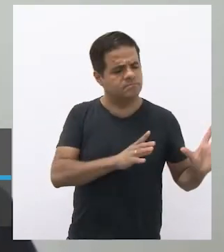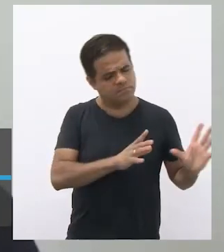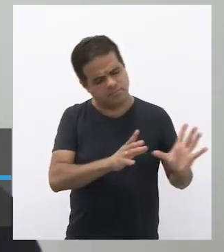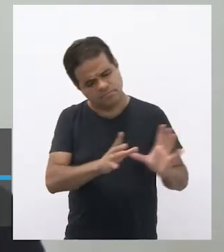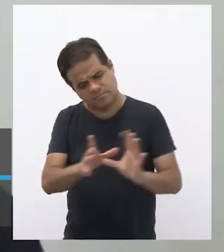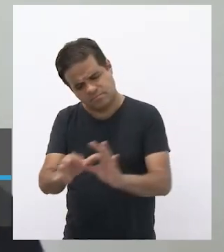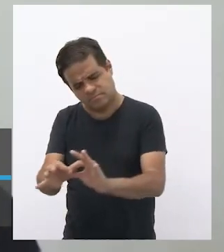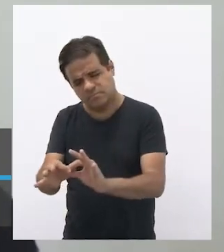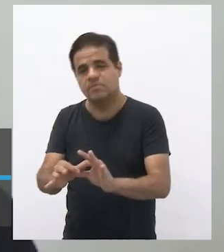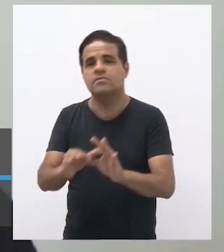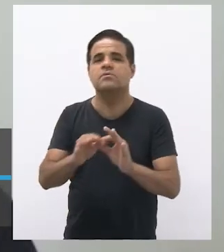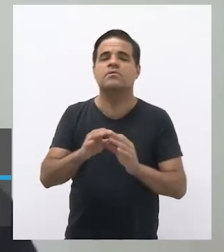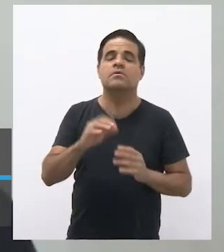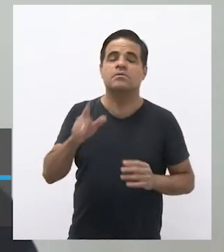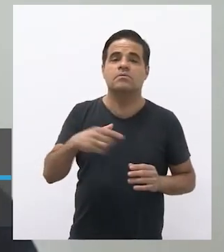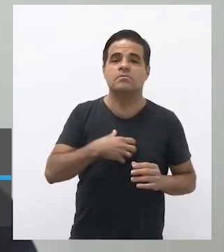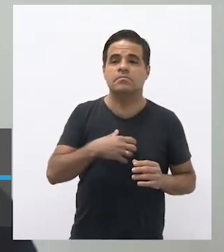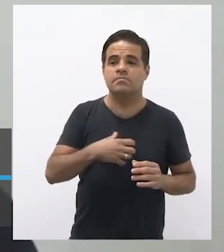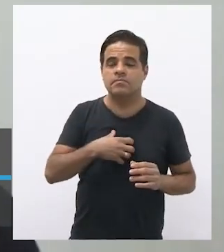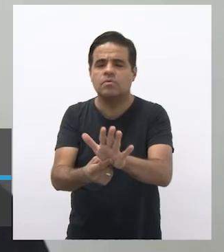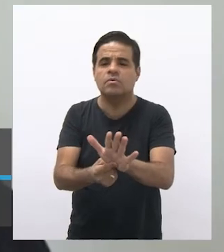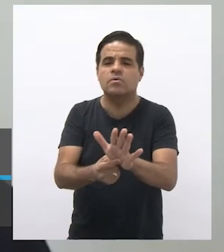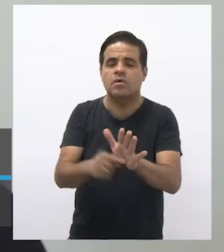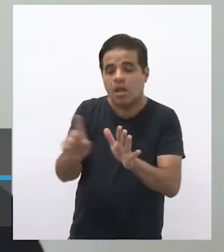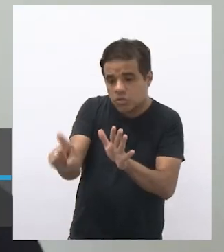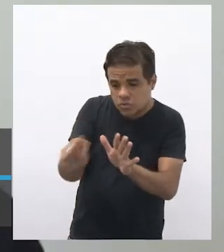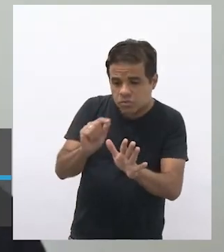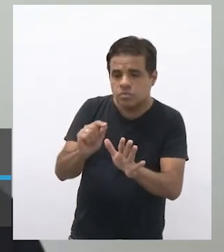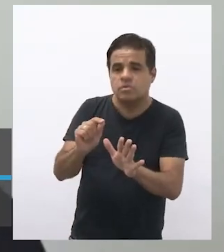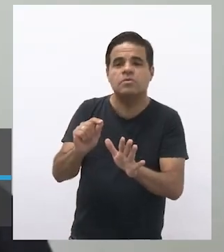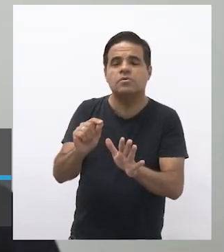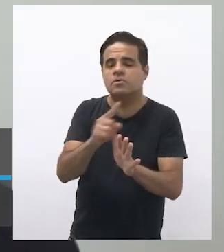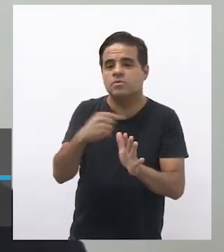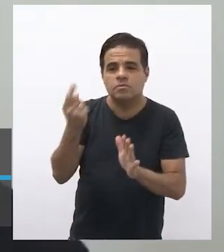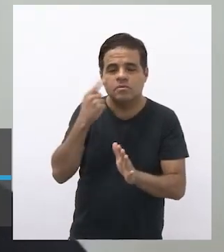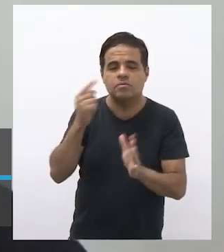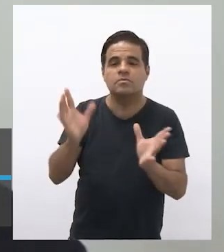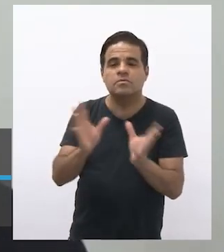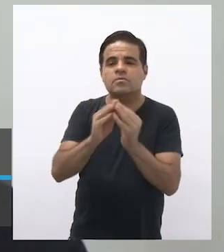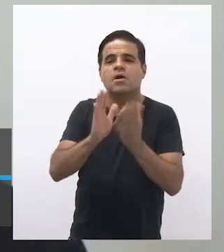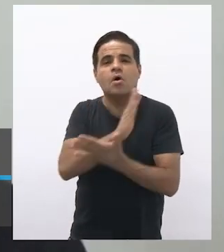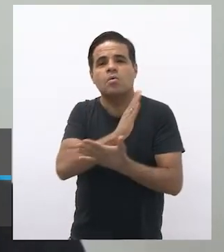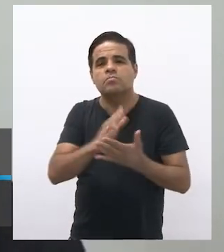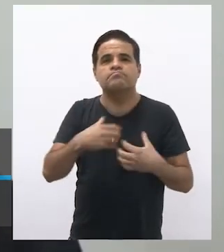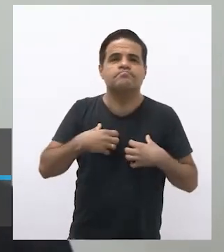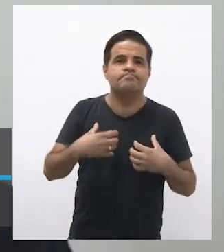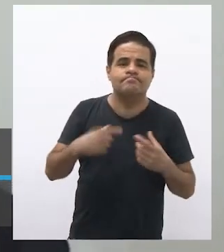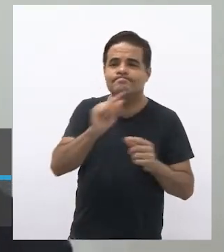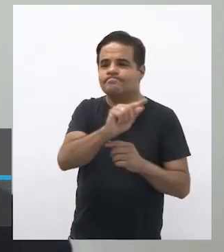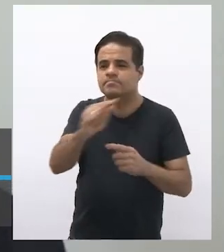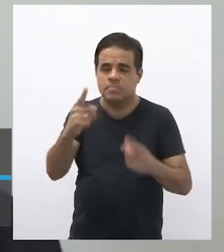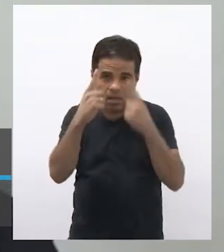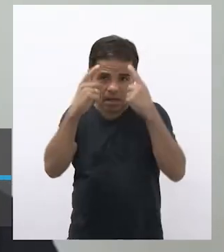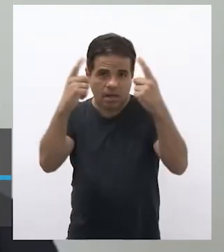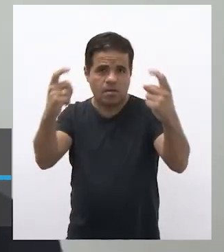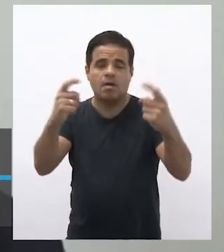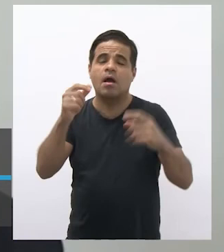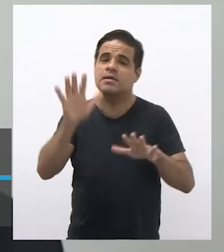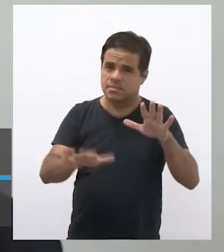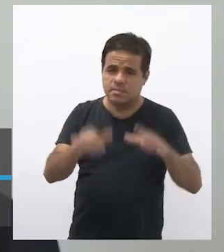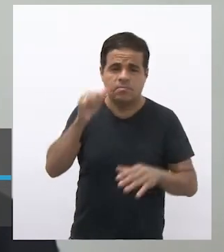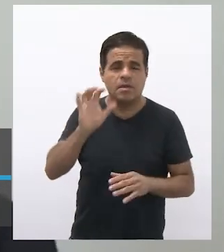jurisprudencial e doutrinário sobre qual que é o valor desses tratados para a legislação brasileira, né?